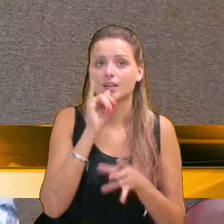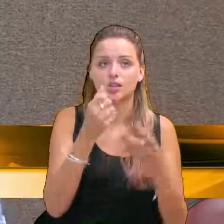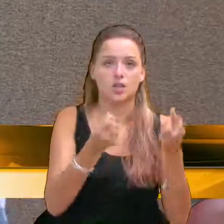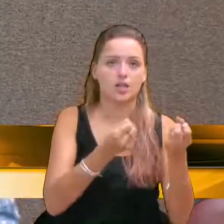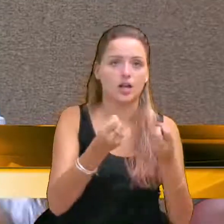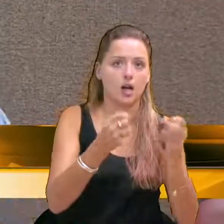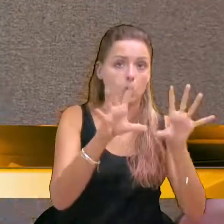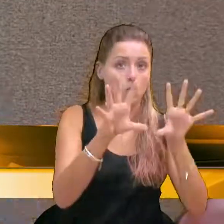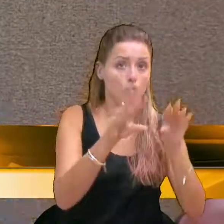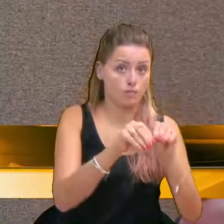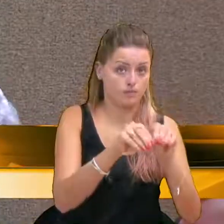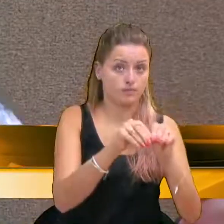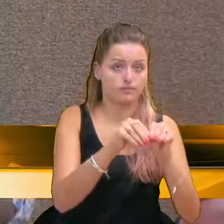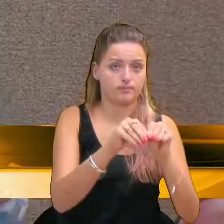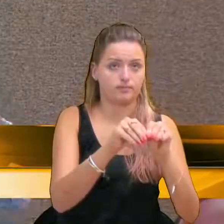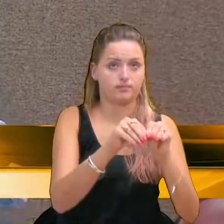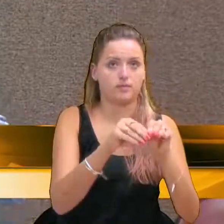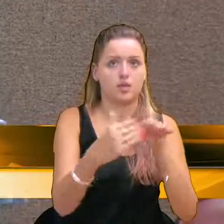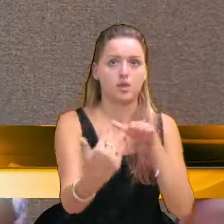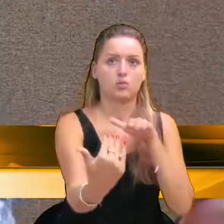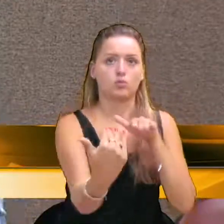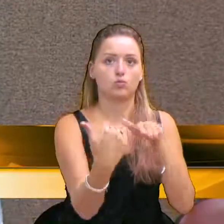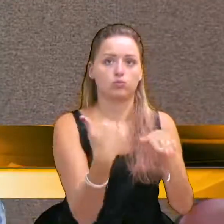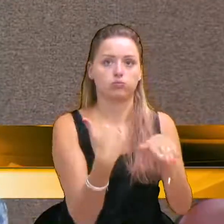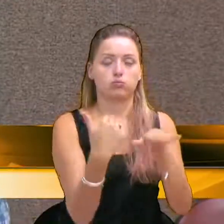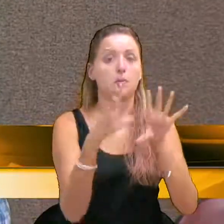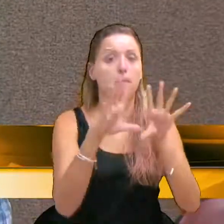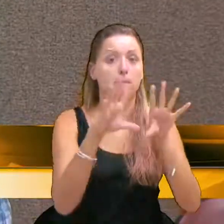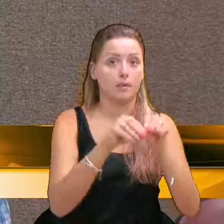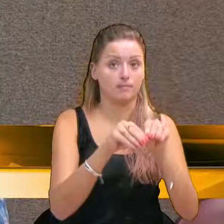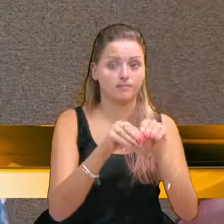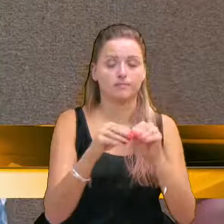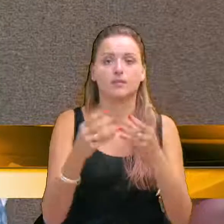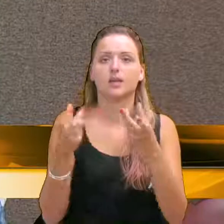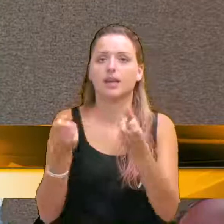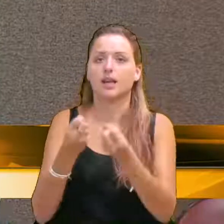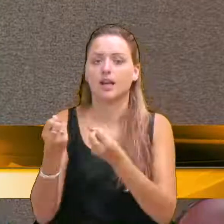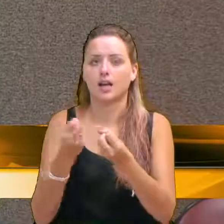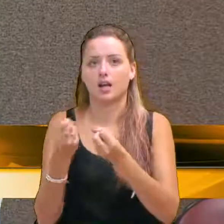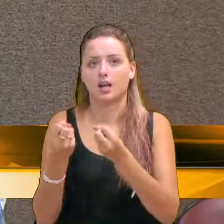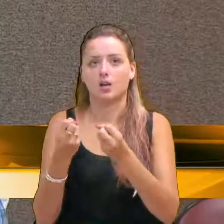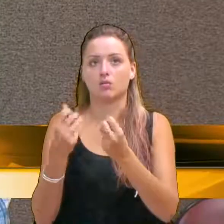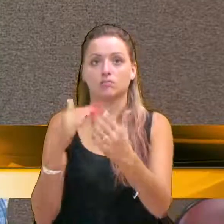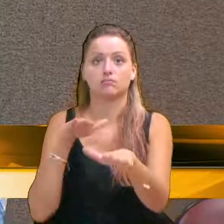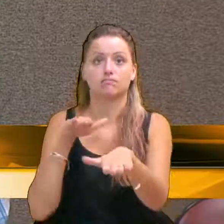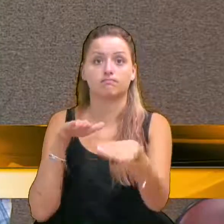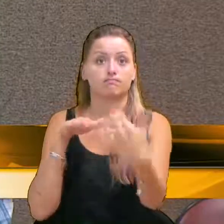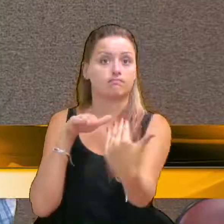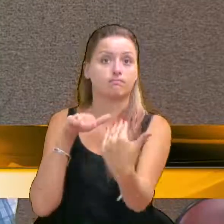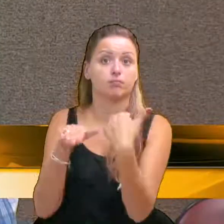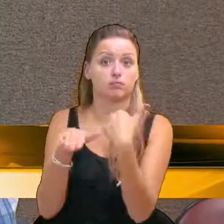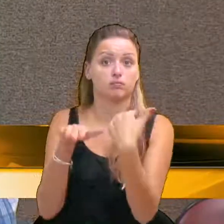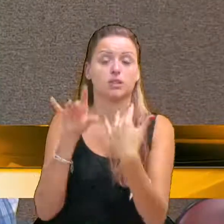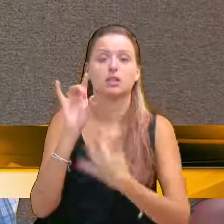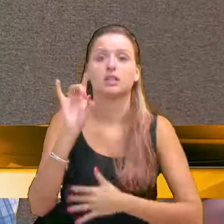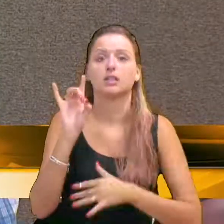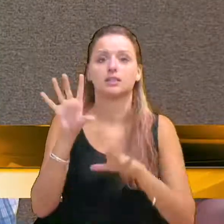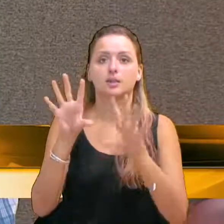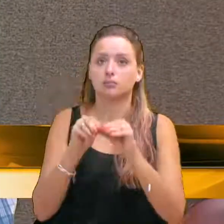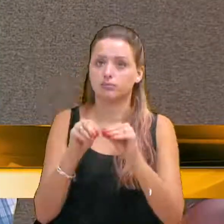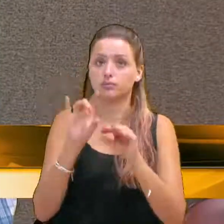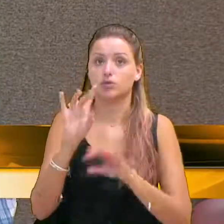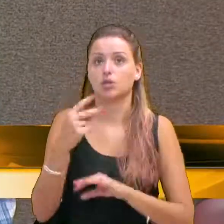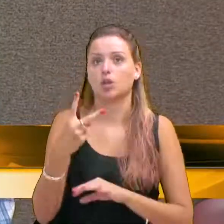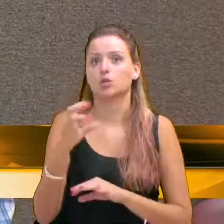farol desligado vindo contra o seu carro, farol desligado você tem uma visibilidade de apenas 200 metros.